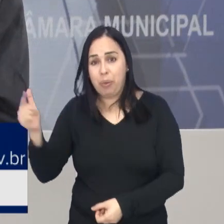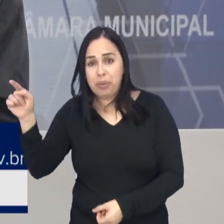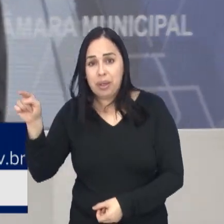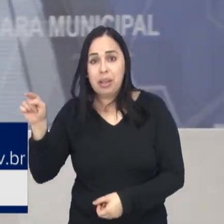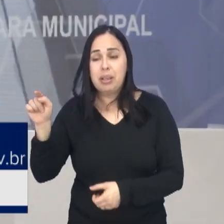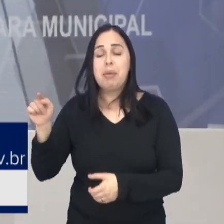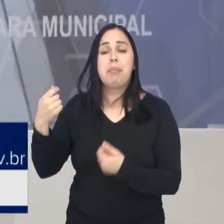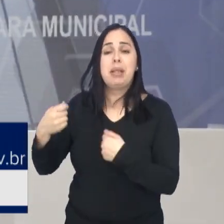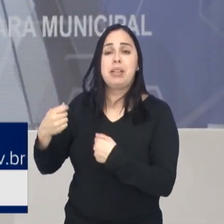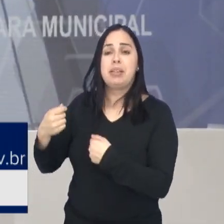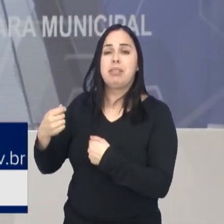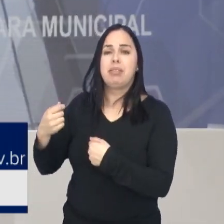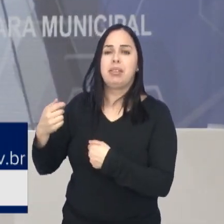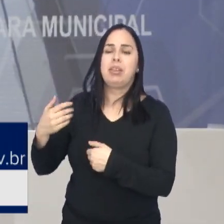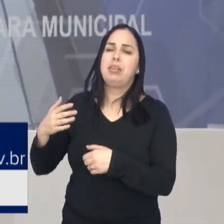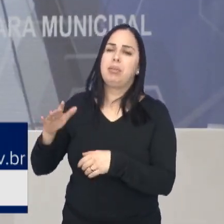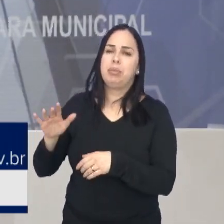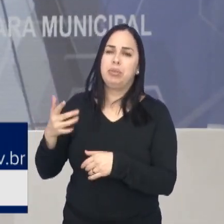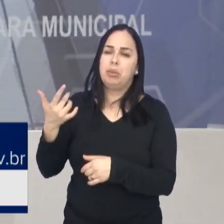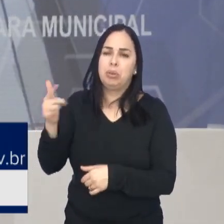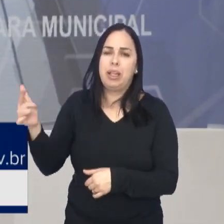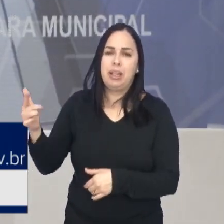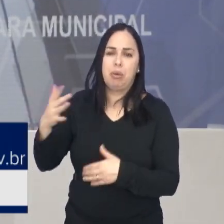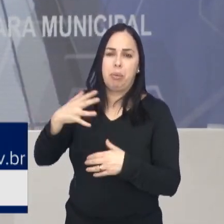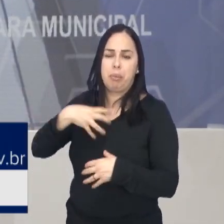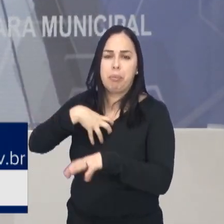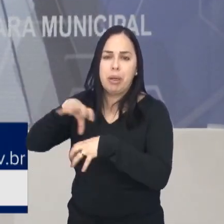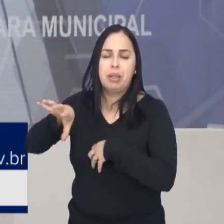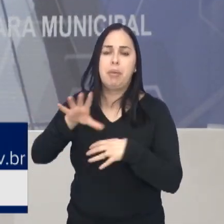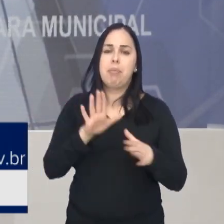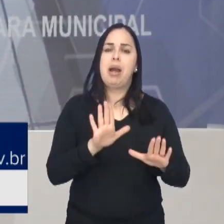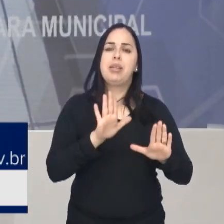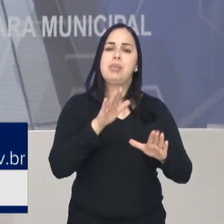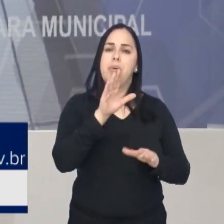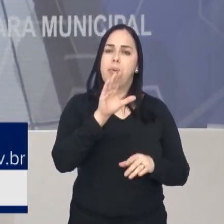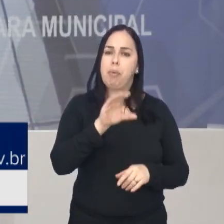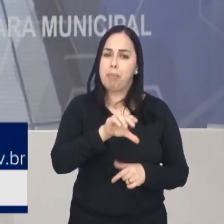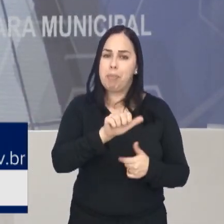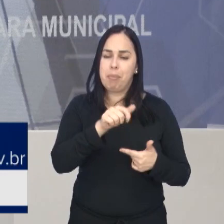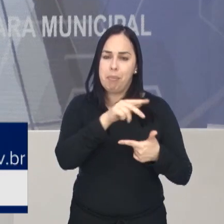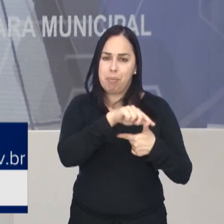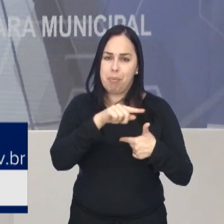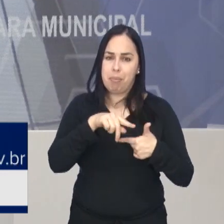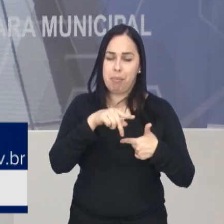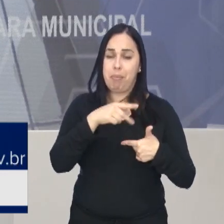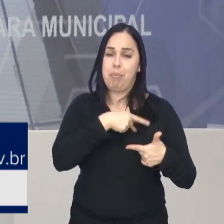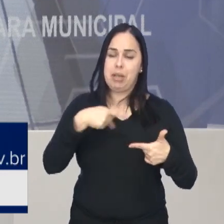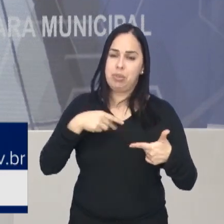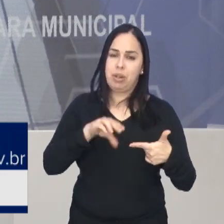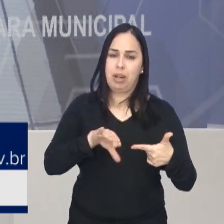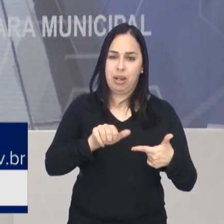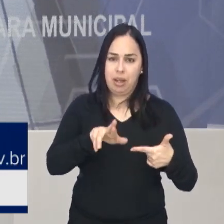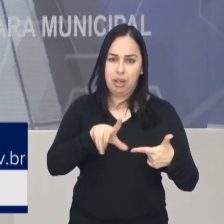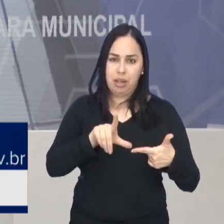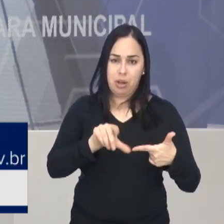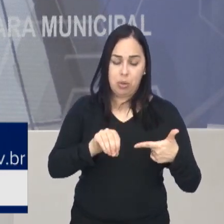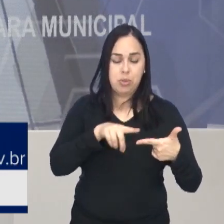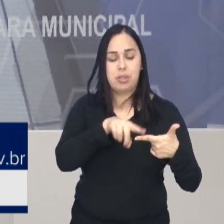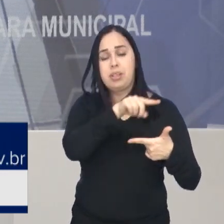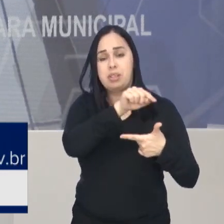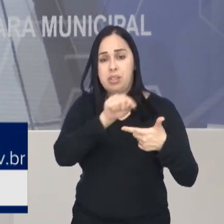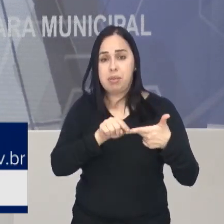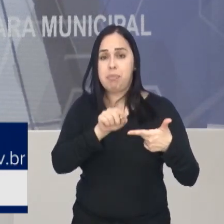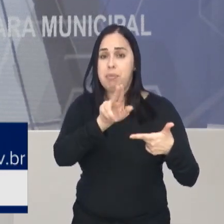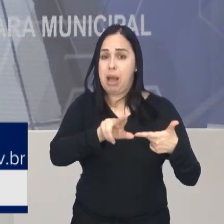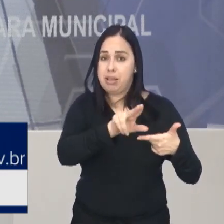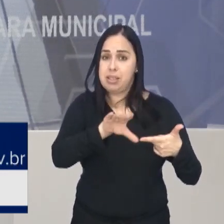de humanidade do padre Célio, do pastor Wagner, do pastor Carlos, né? Entendeu? Que são homens de Deus e